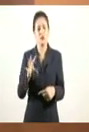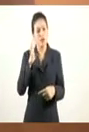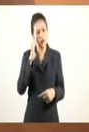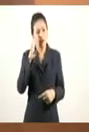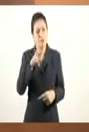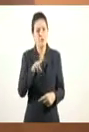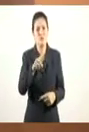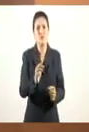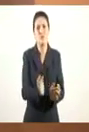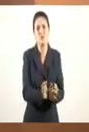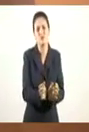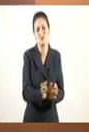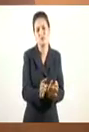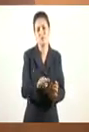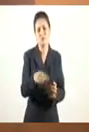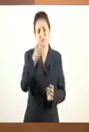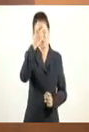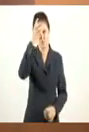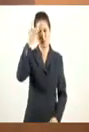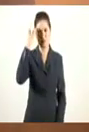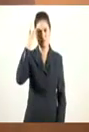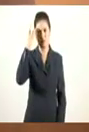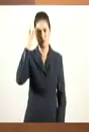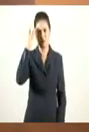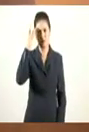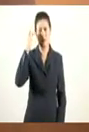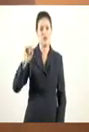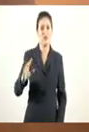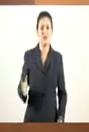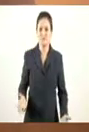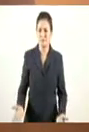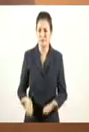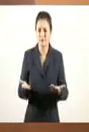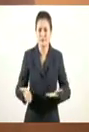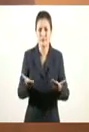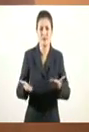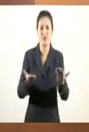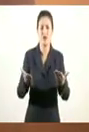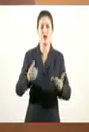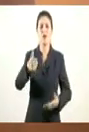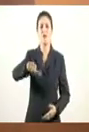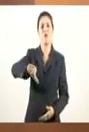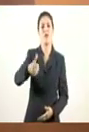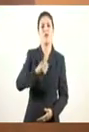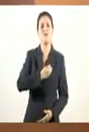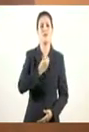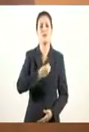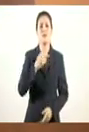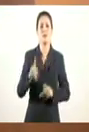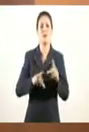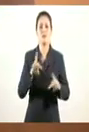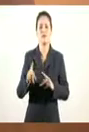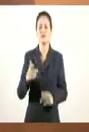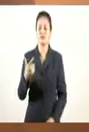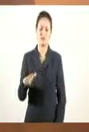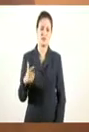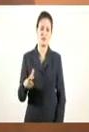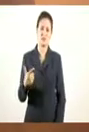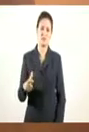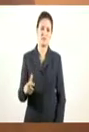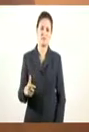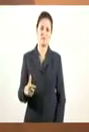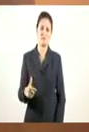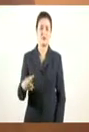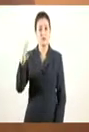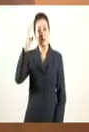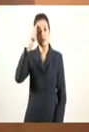públicas que não visavam promover a melhoria da qualidade de vida das pessoas e, principalmente, porque